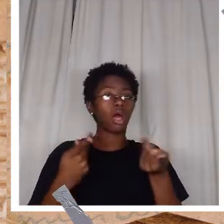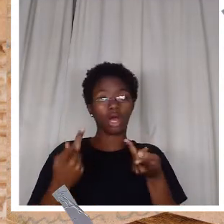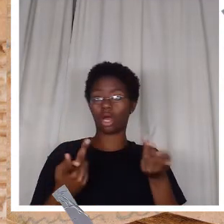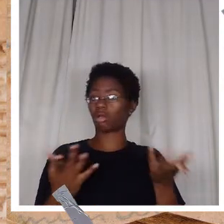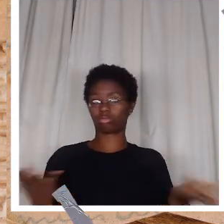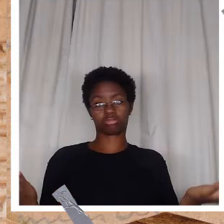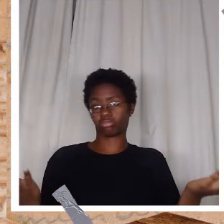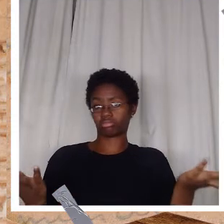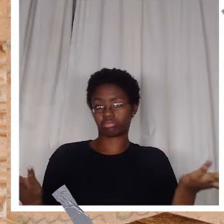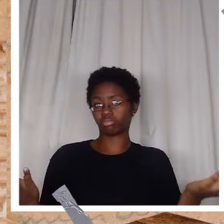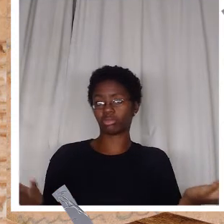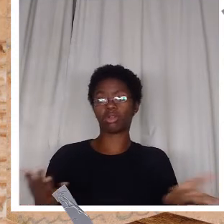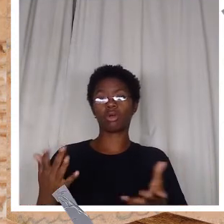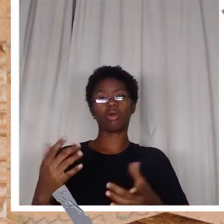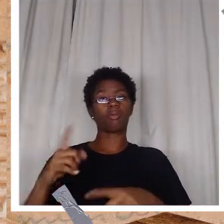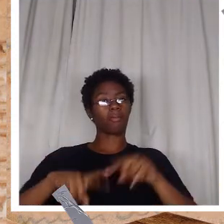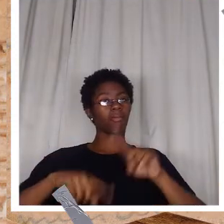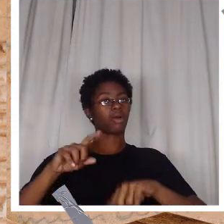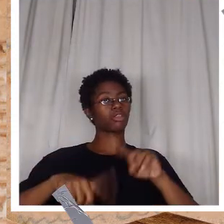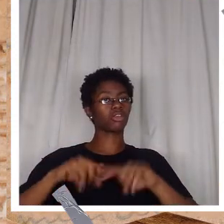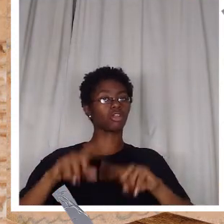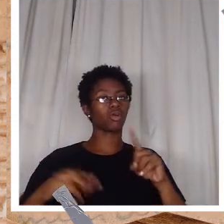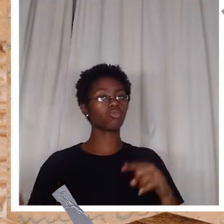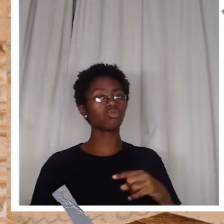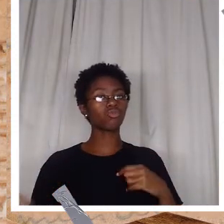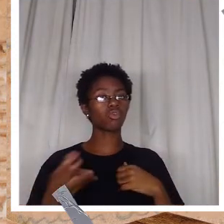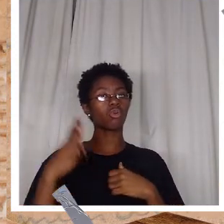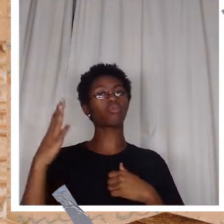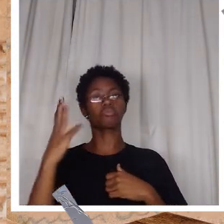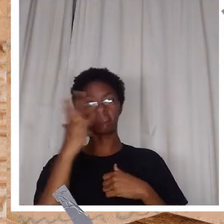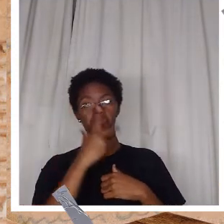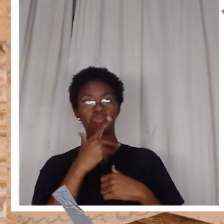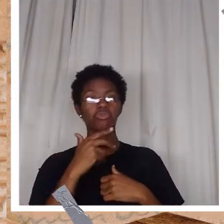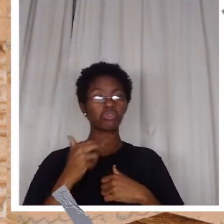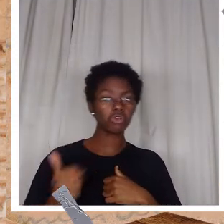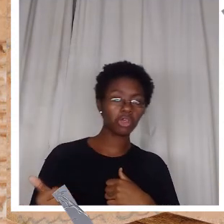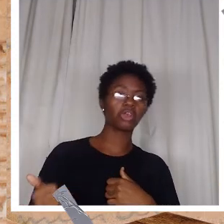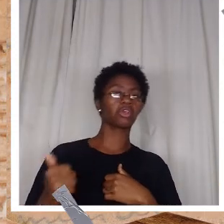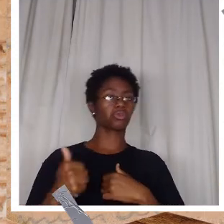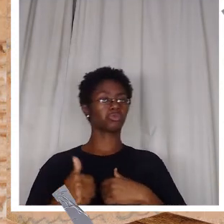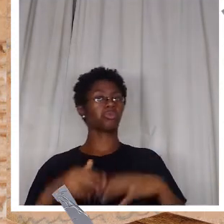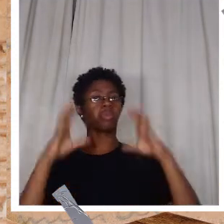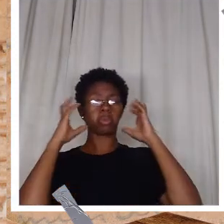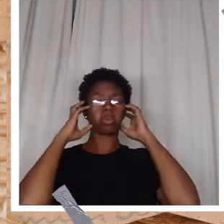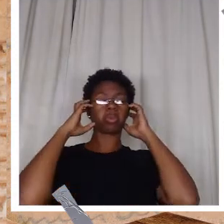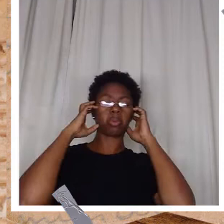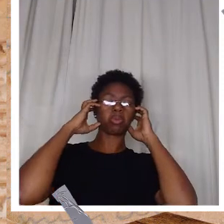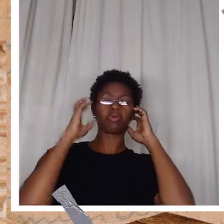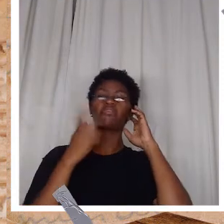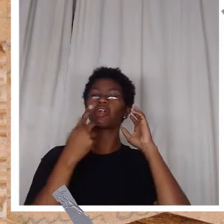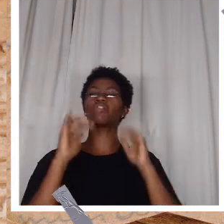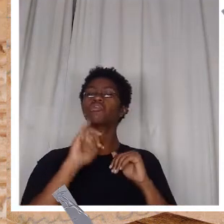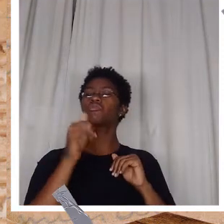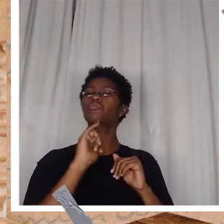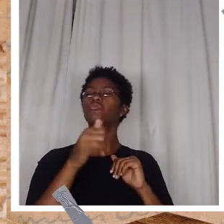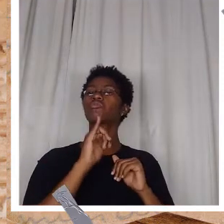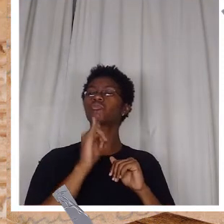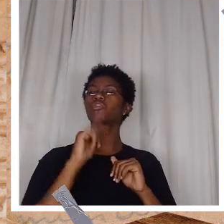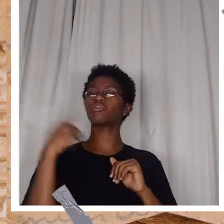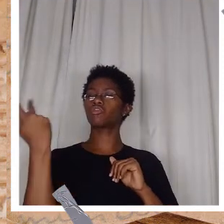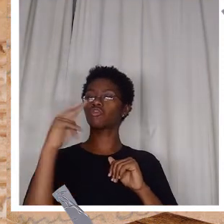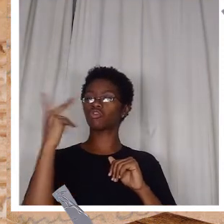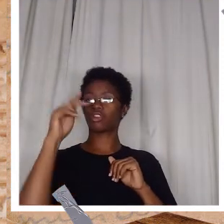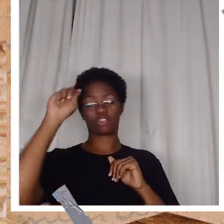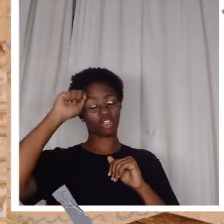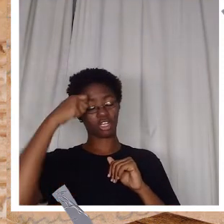material precursor, inovador, audiovisual, contando histórias de negro na escola, foi fundamental, eu me sinto muito orgulhoso